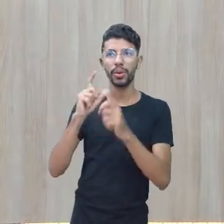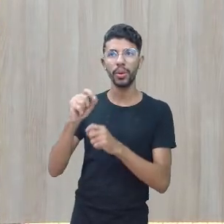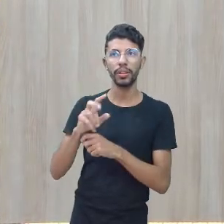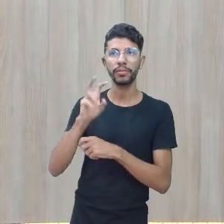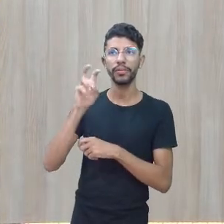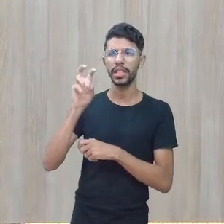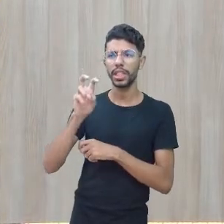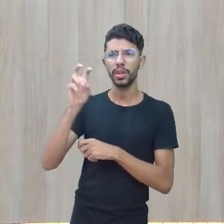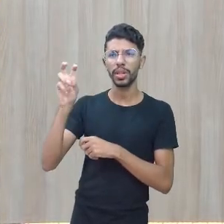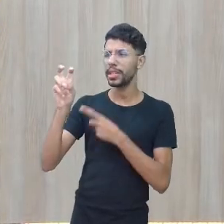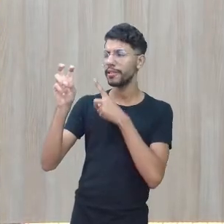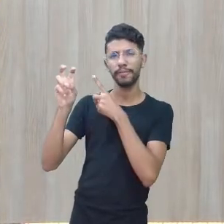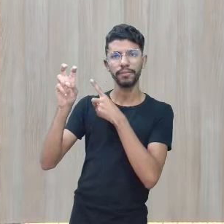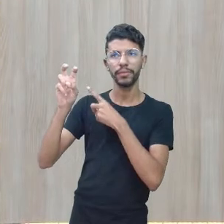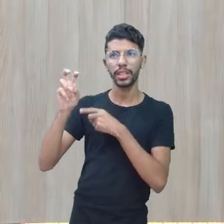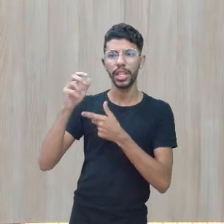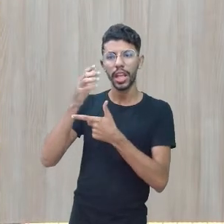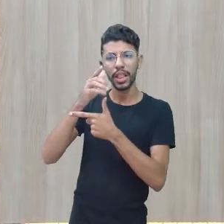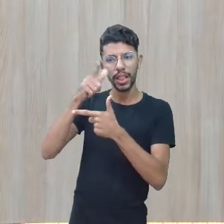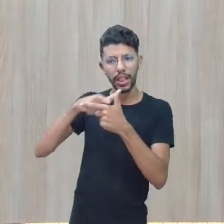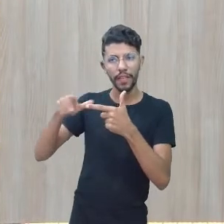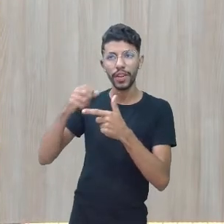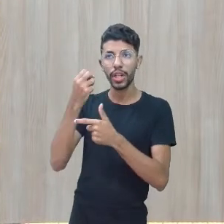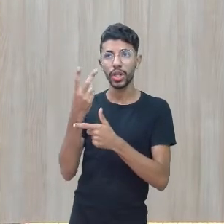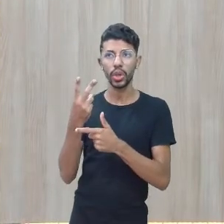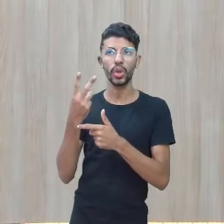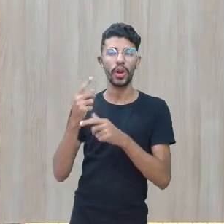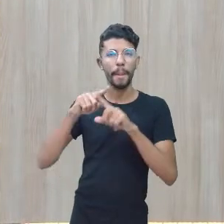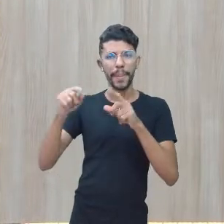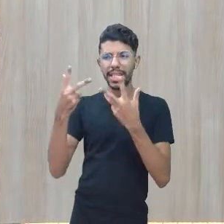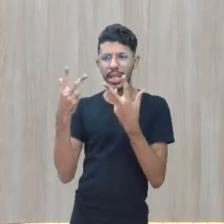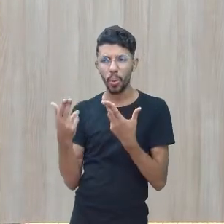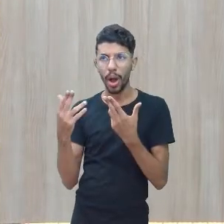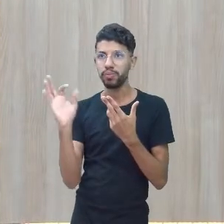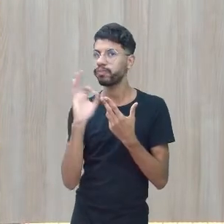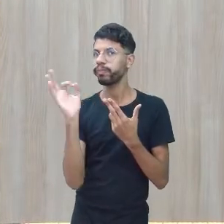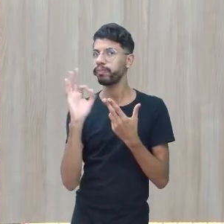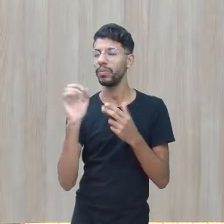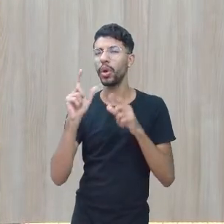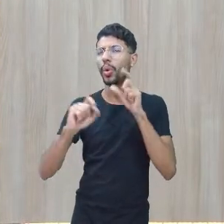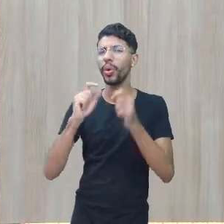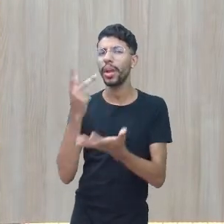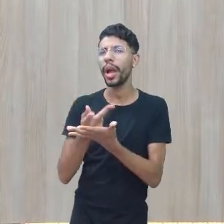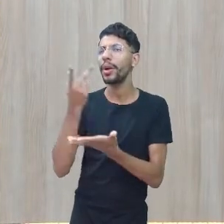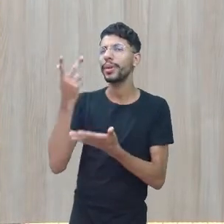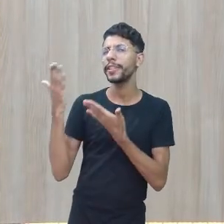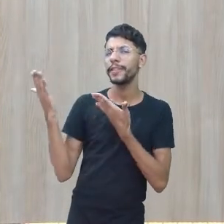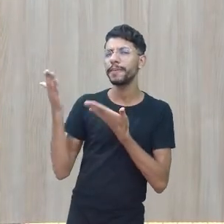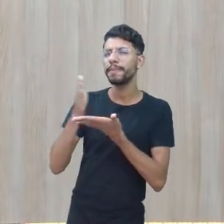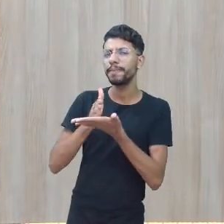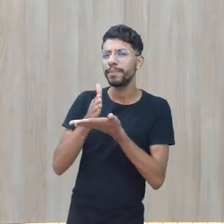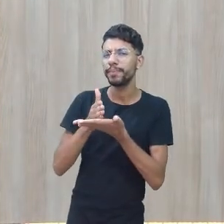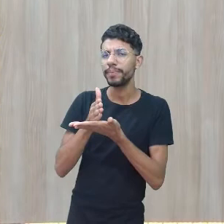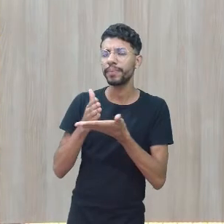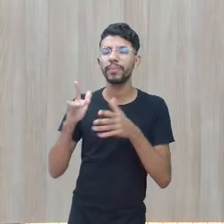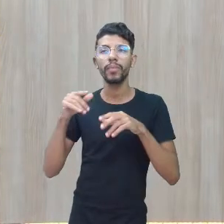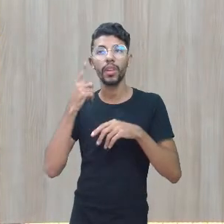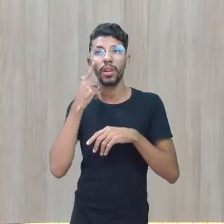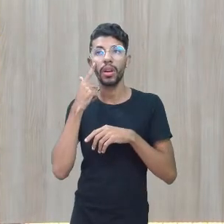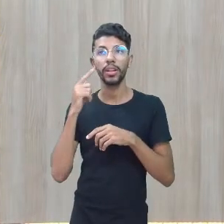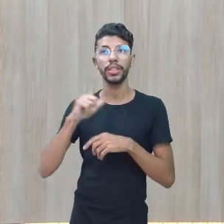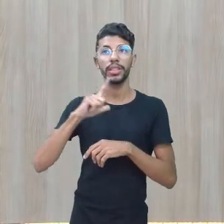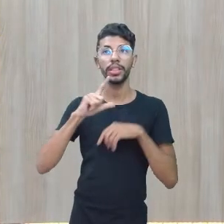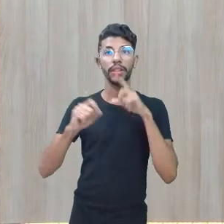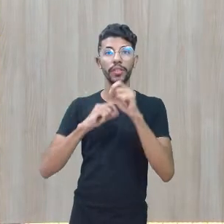não foram iguais, não. O que aconteceu aí nessa divisão, nessa separação de partes? A gente teve as